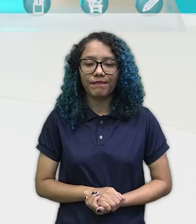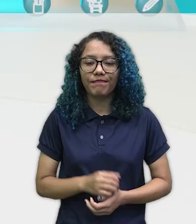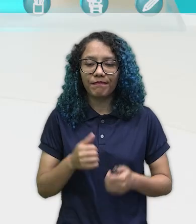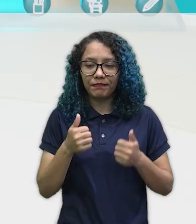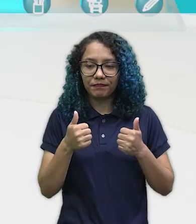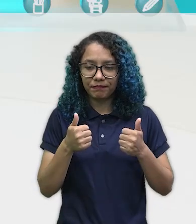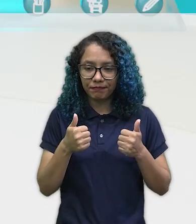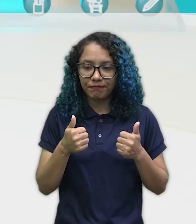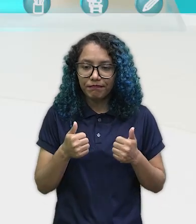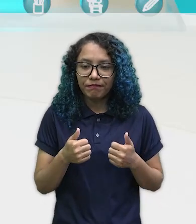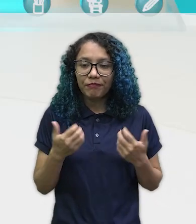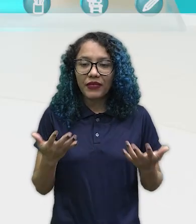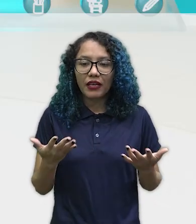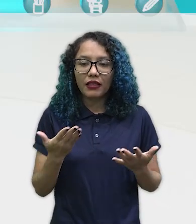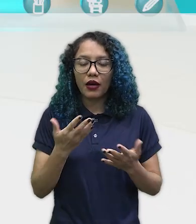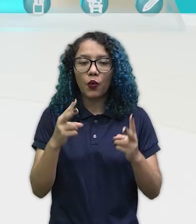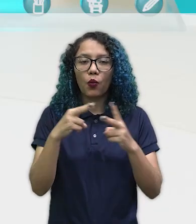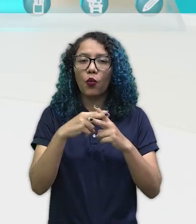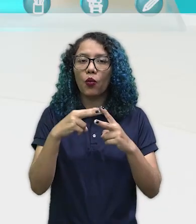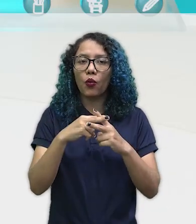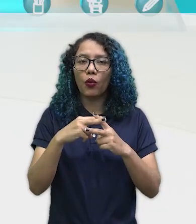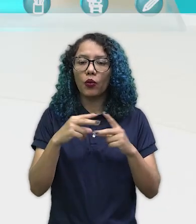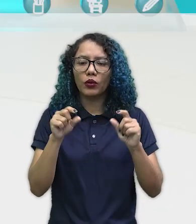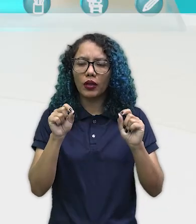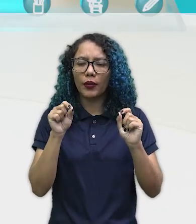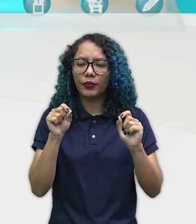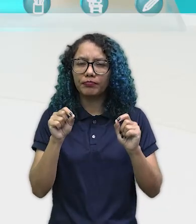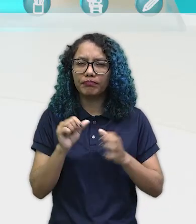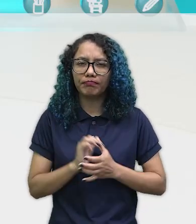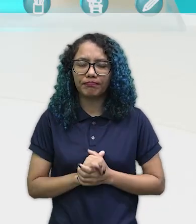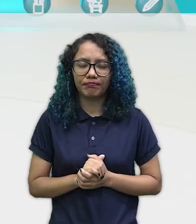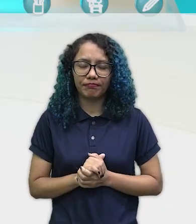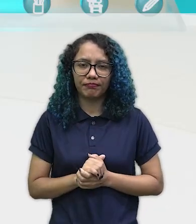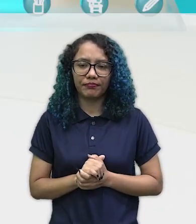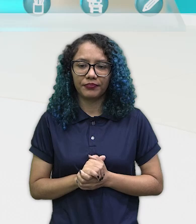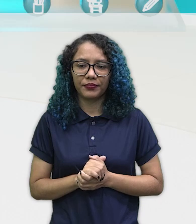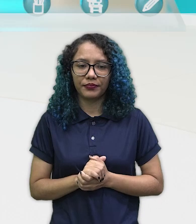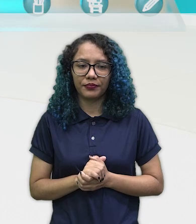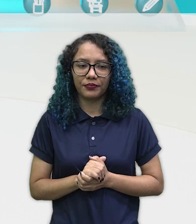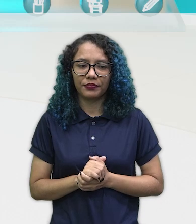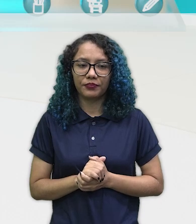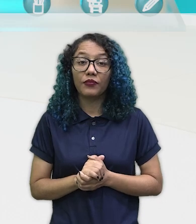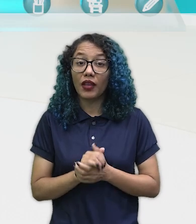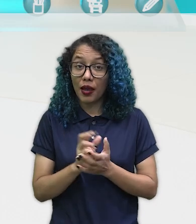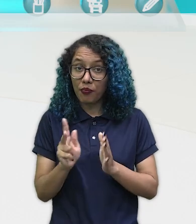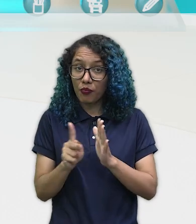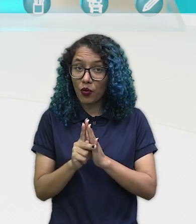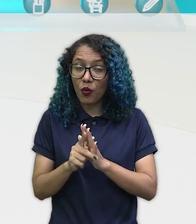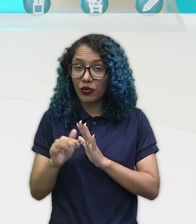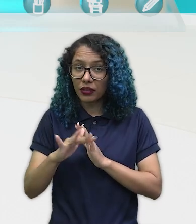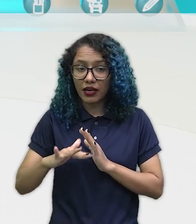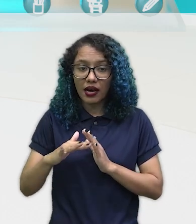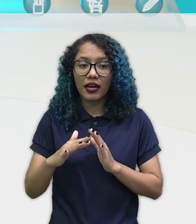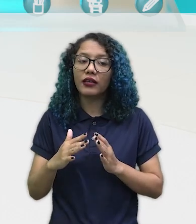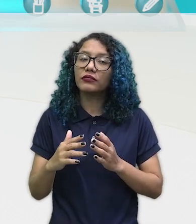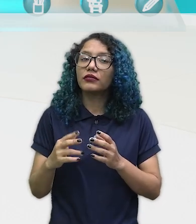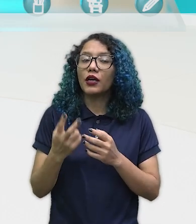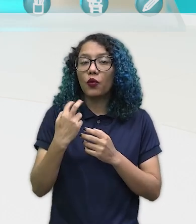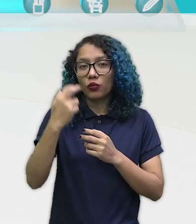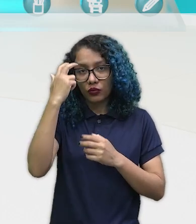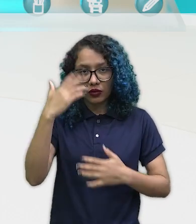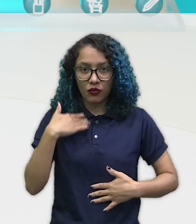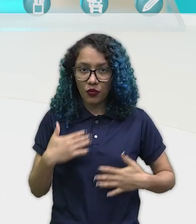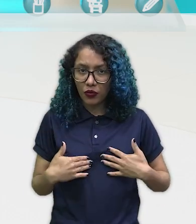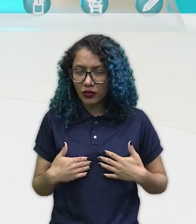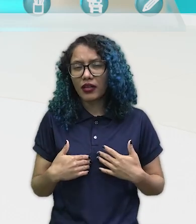Muito bem, gente. As lutas é um aspecto que faz parte da cultura corporal de movimento. Assim como